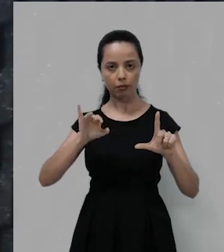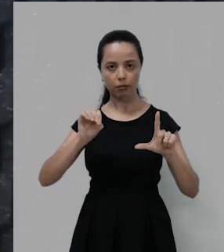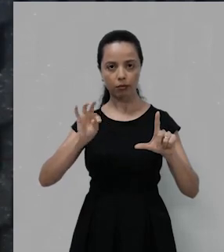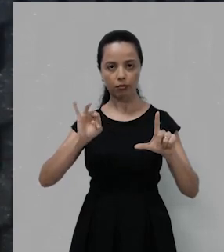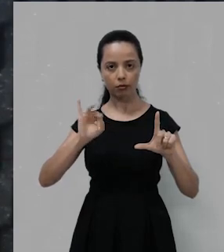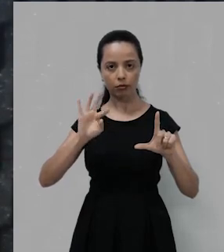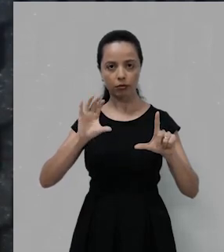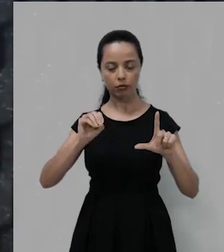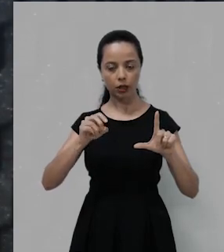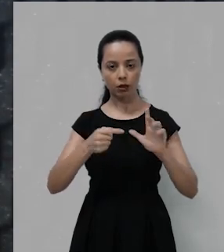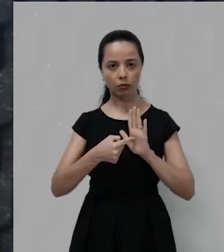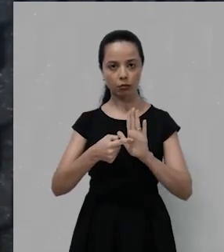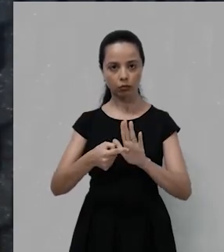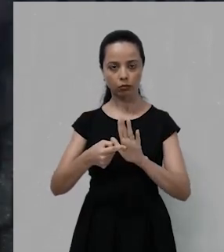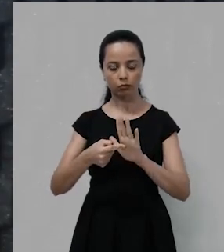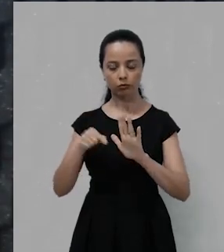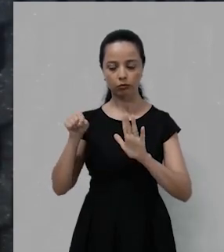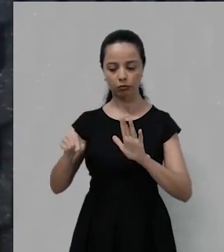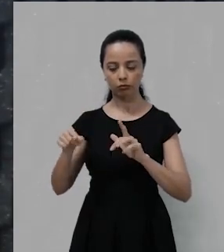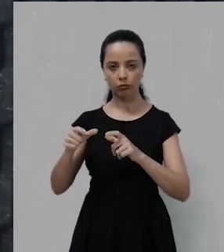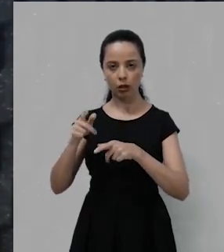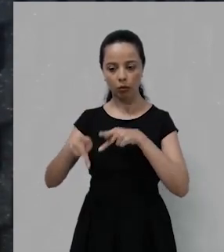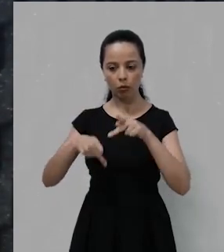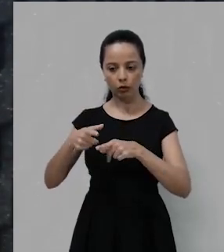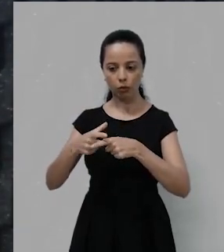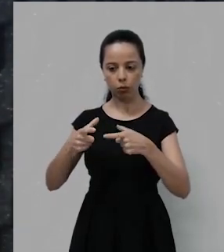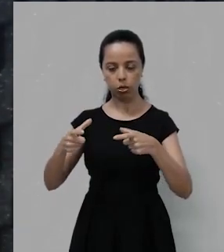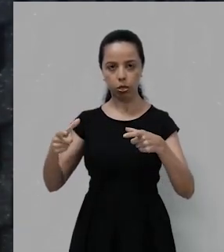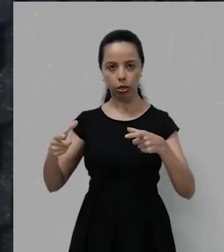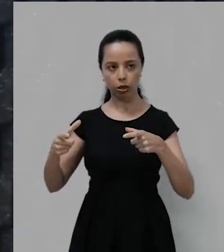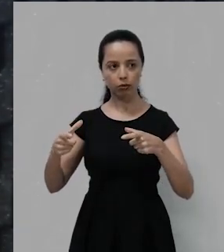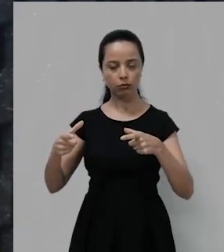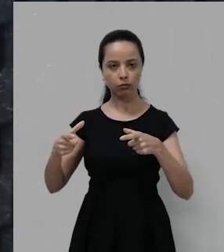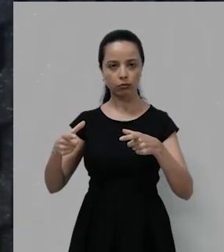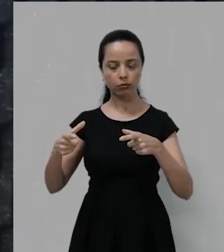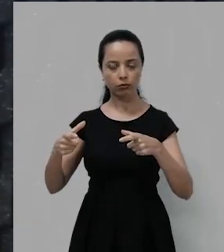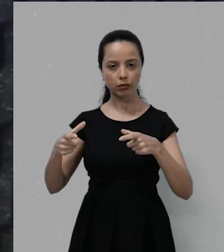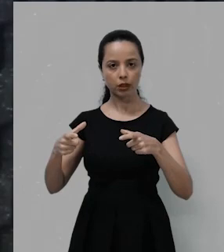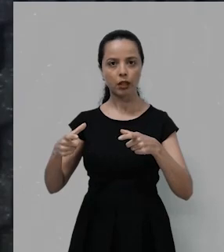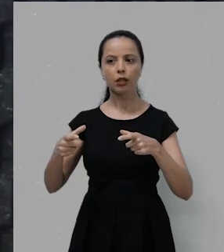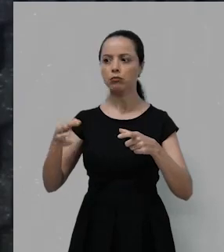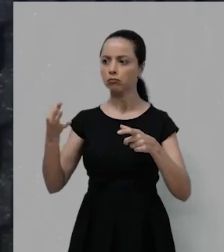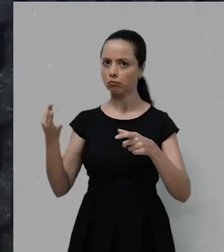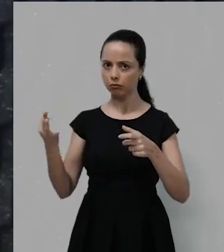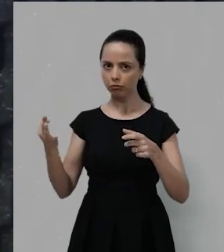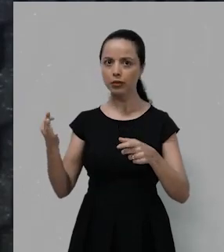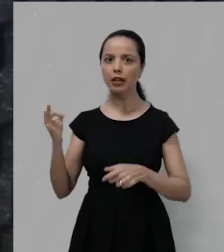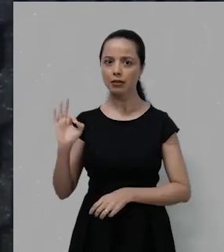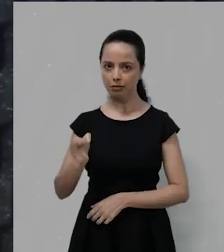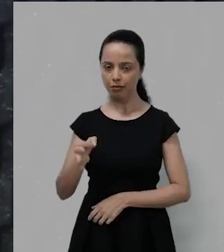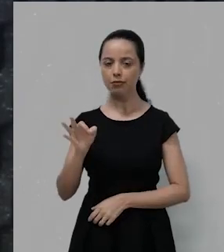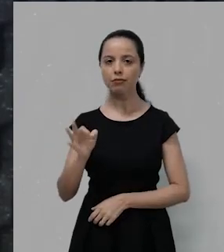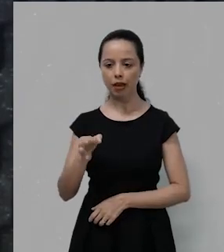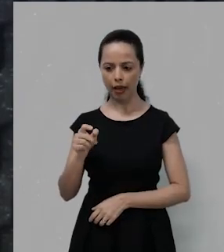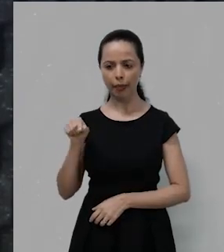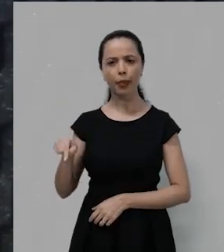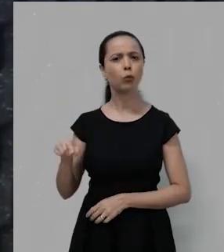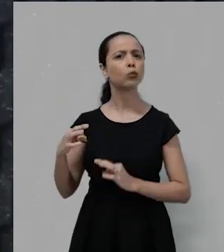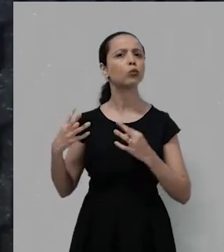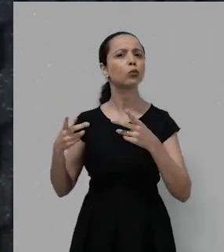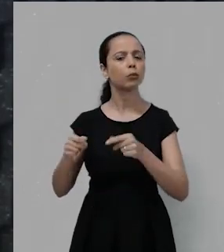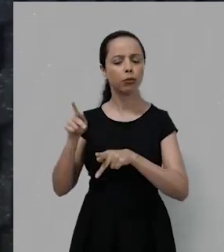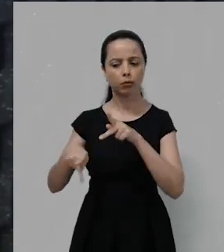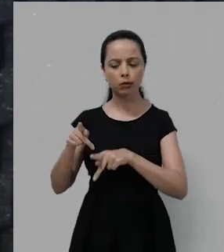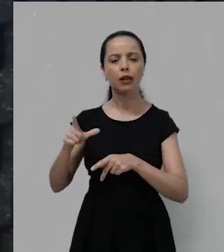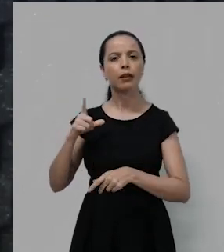da população de crescer indefinidamente. Isso está correto. Toda a população ela tem esse potencial de